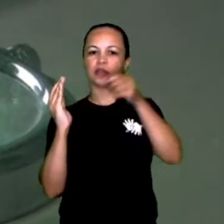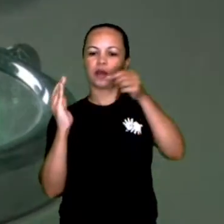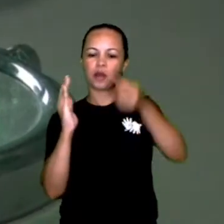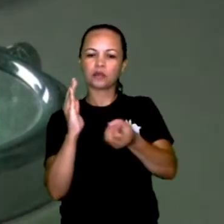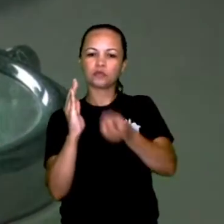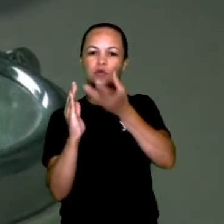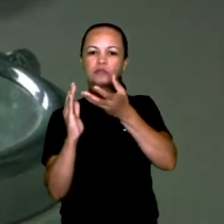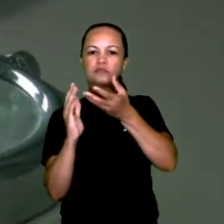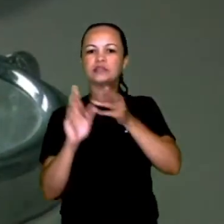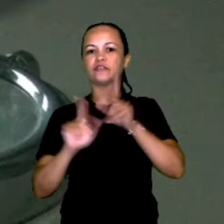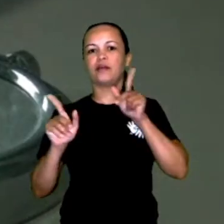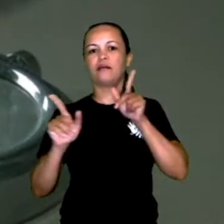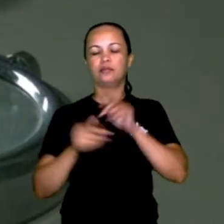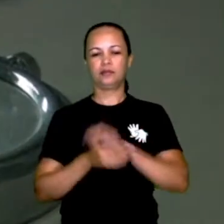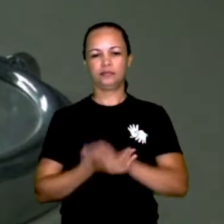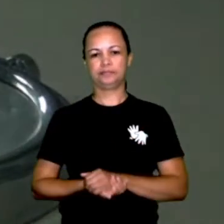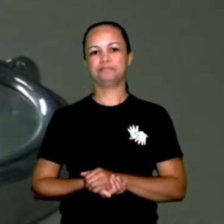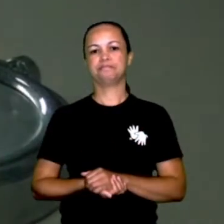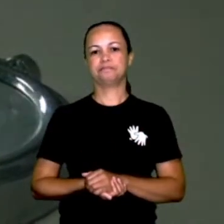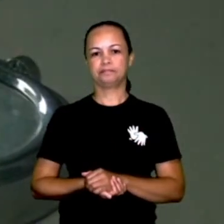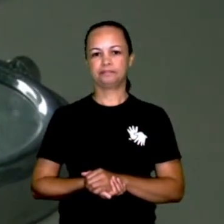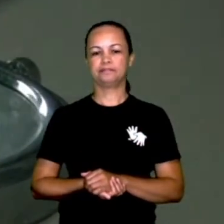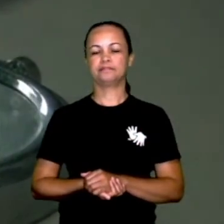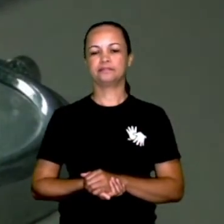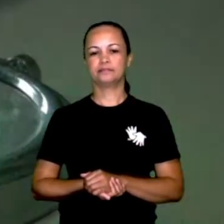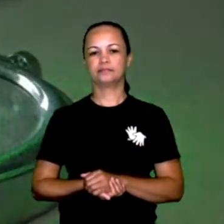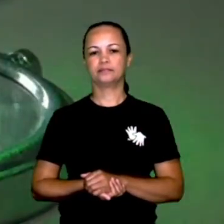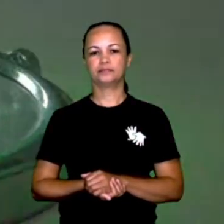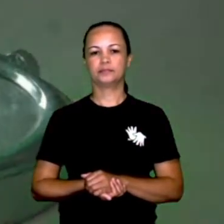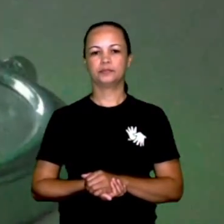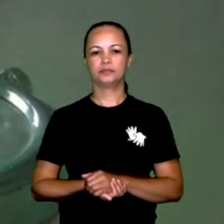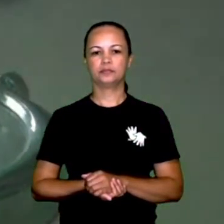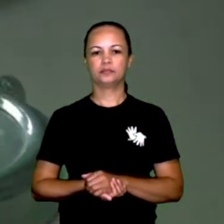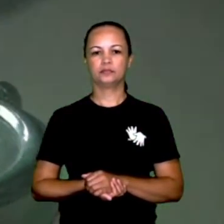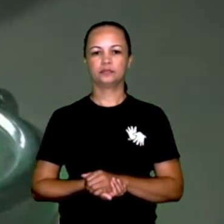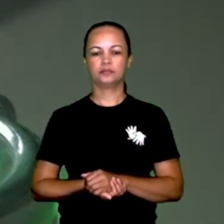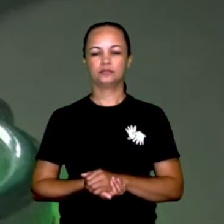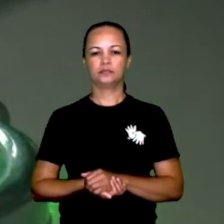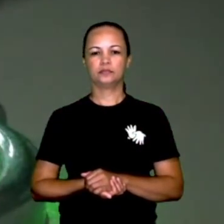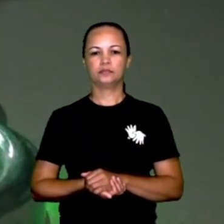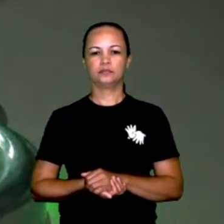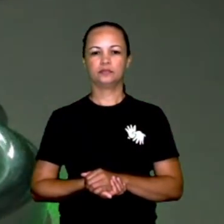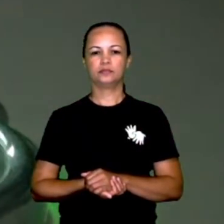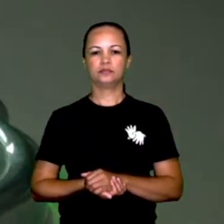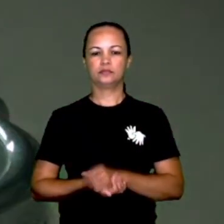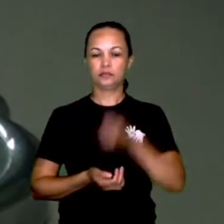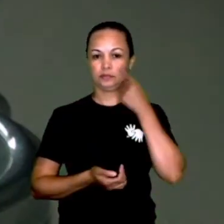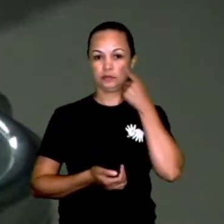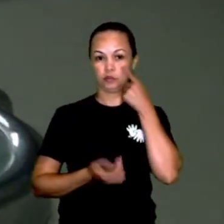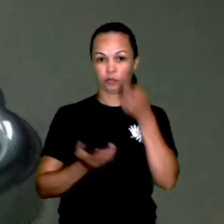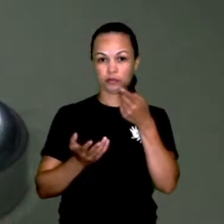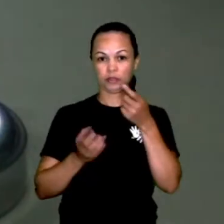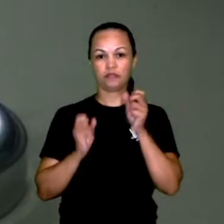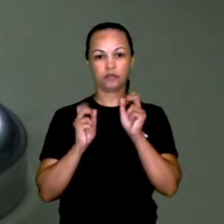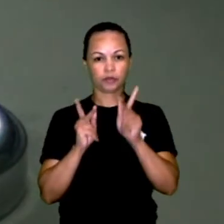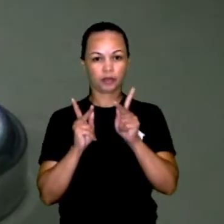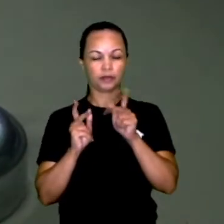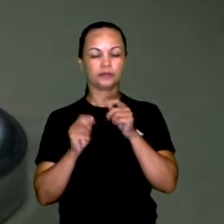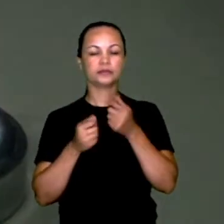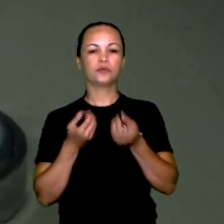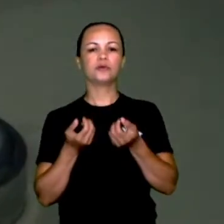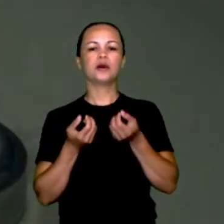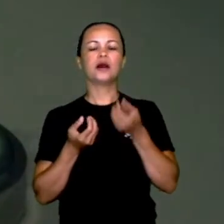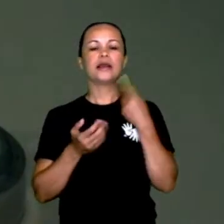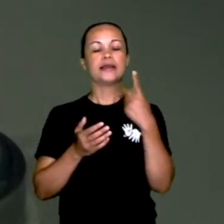da reflexão da luz já é mais diferente. Deixa eu ver aqui. Tá vendo direitinho? Beleza? Então isso aqui é